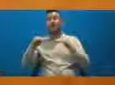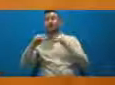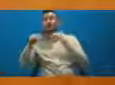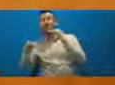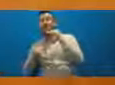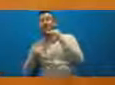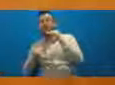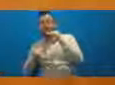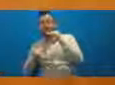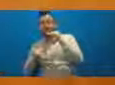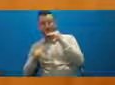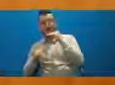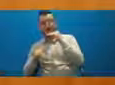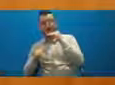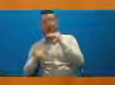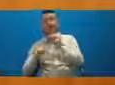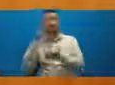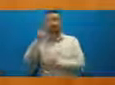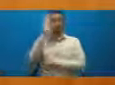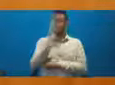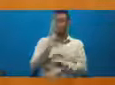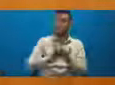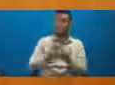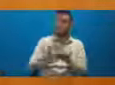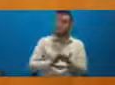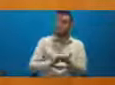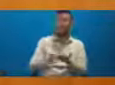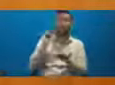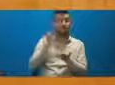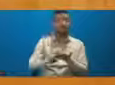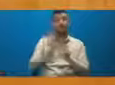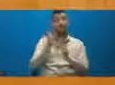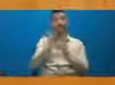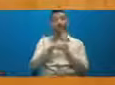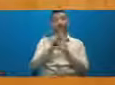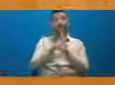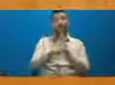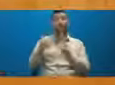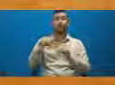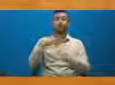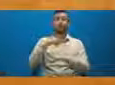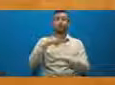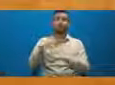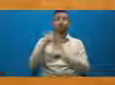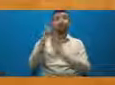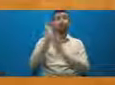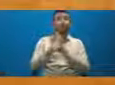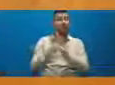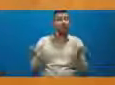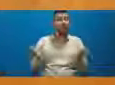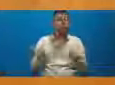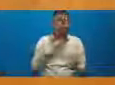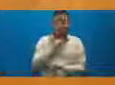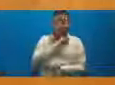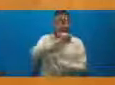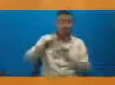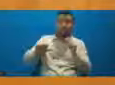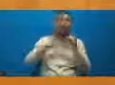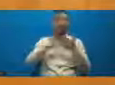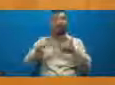É nesse Brasil que faltou e ainda falta um projeto de país um projeto capaz de inverter as prioridades